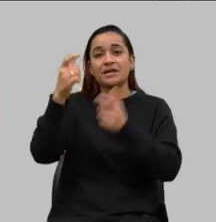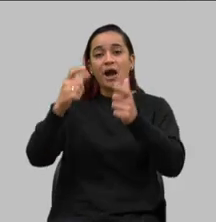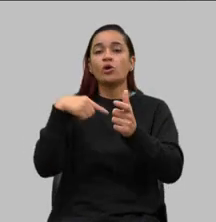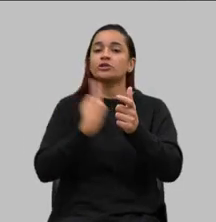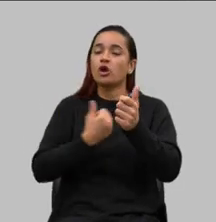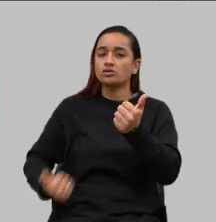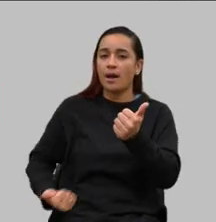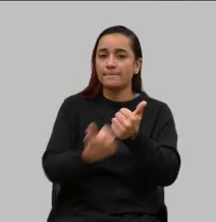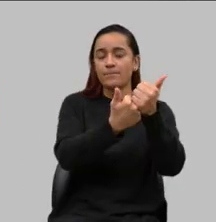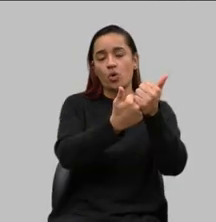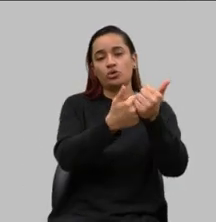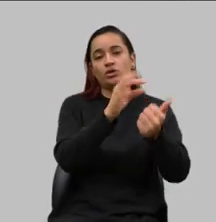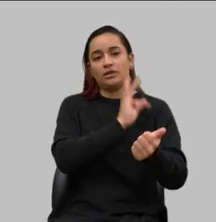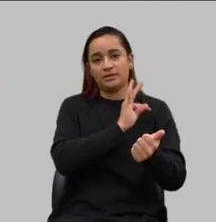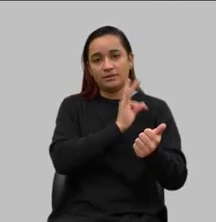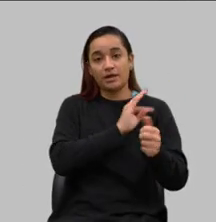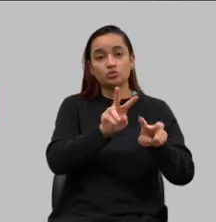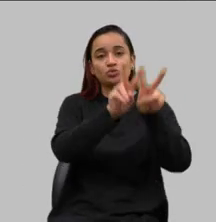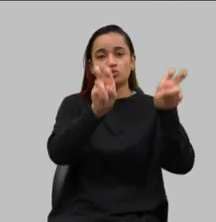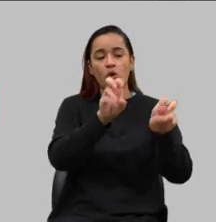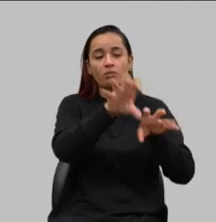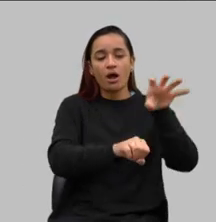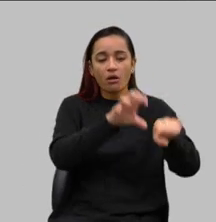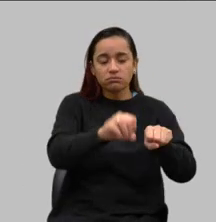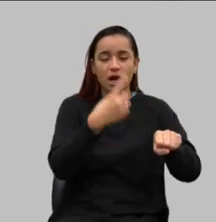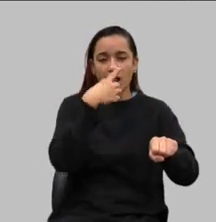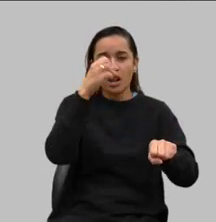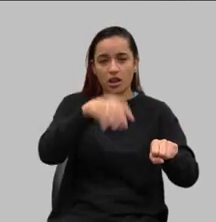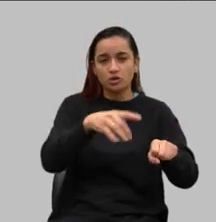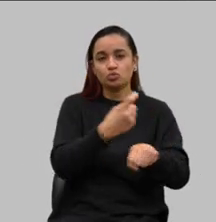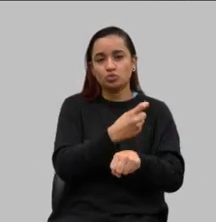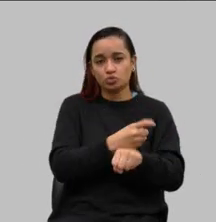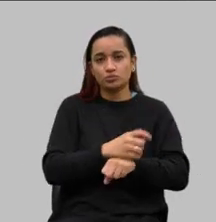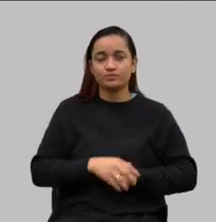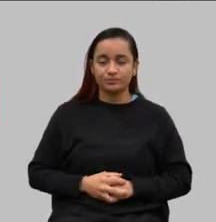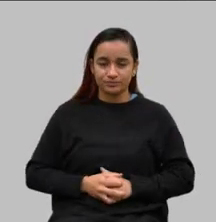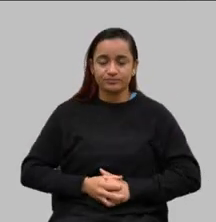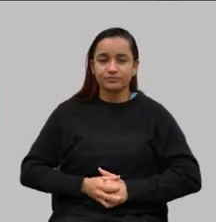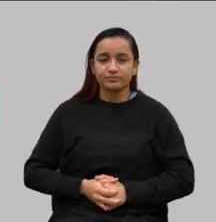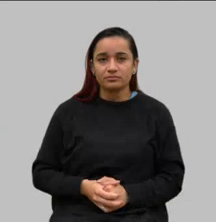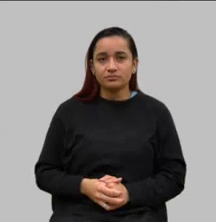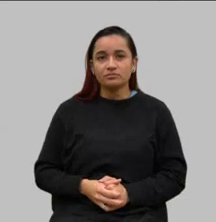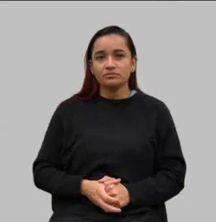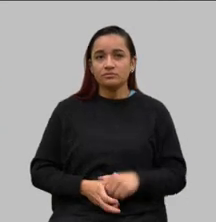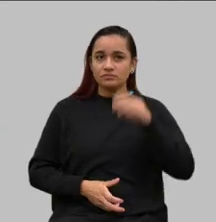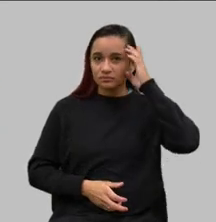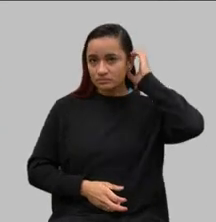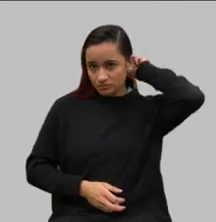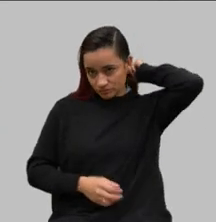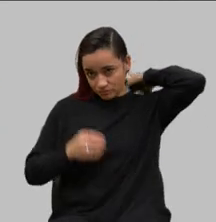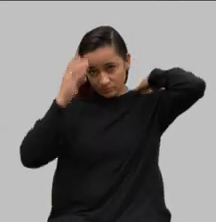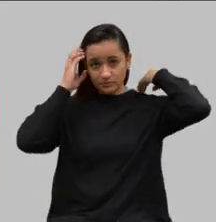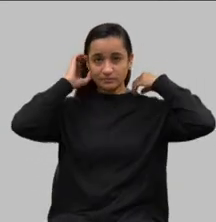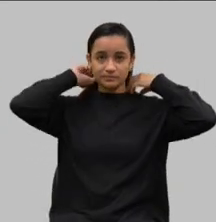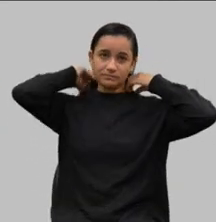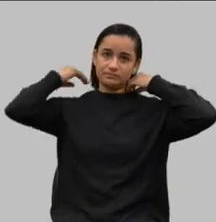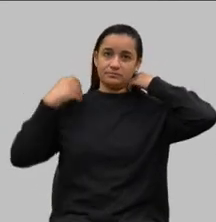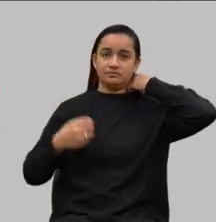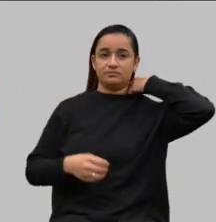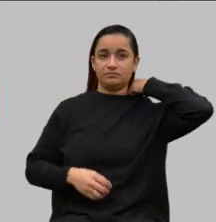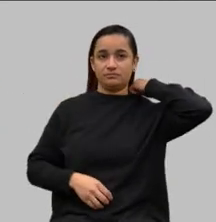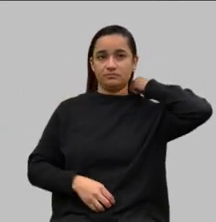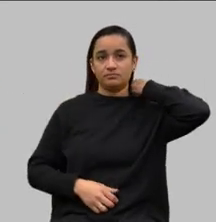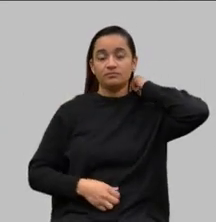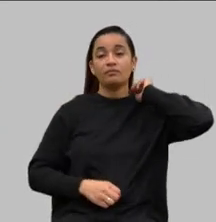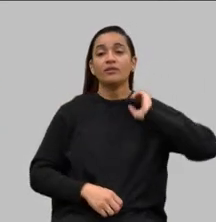na área de resíduos sólidos bem tava fora da um outro ponto muito